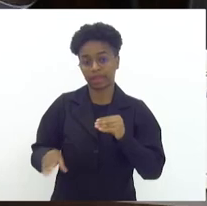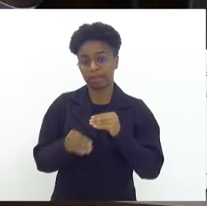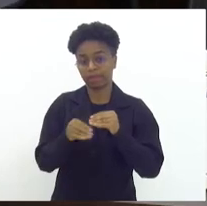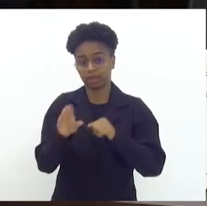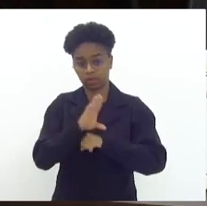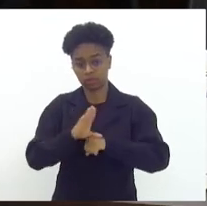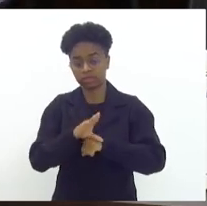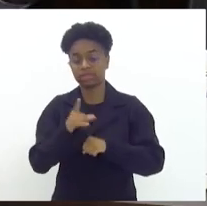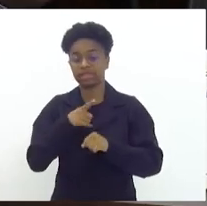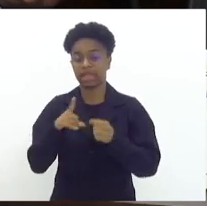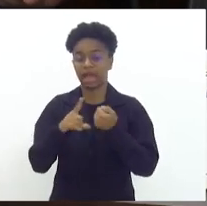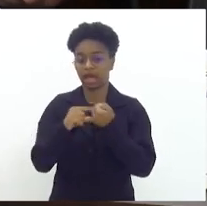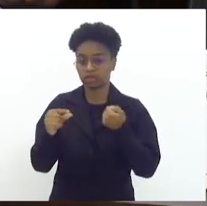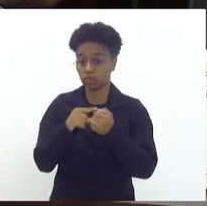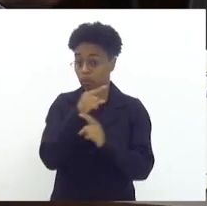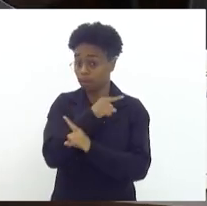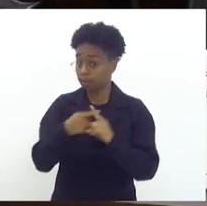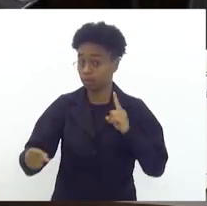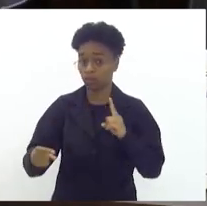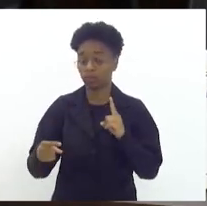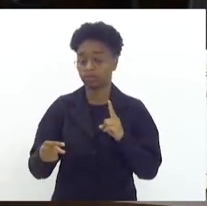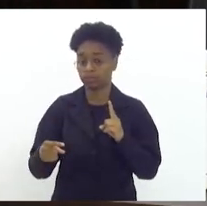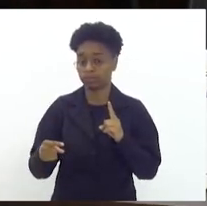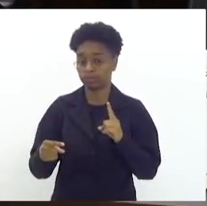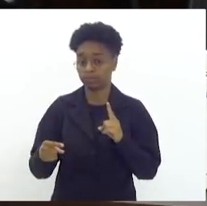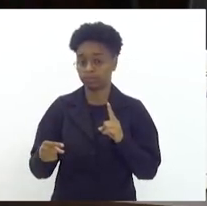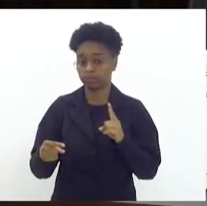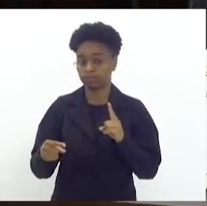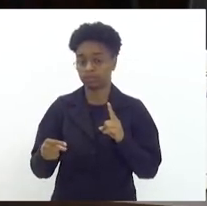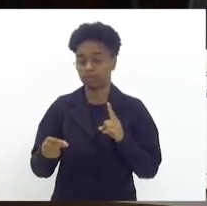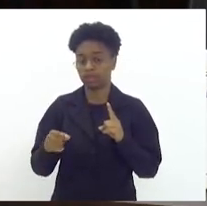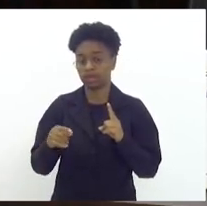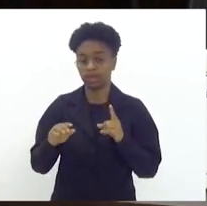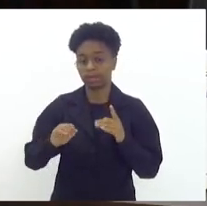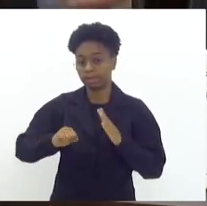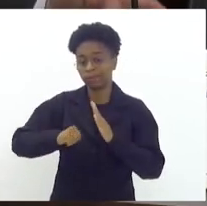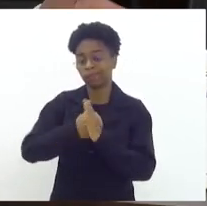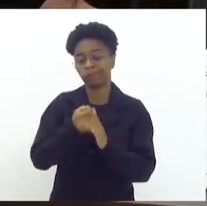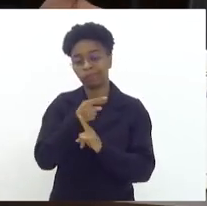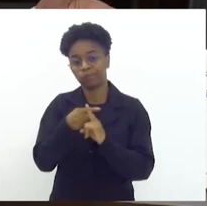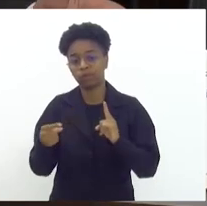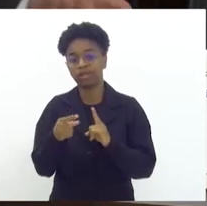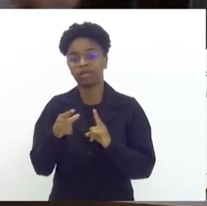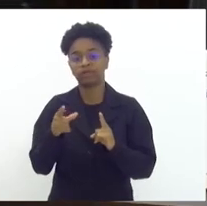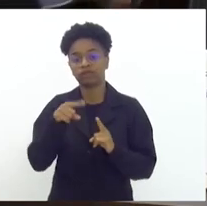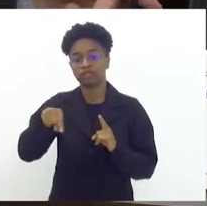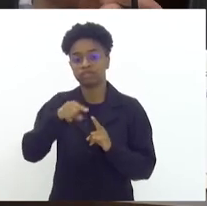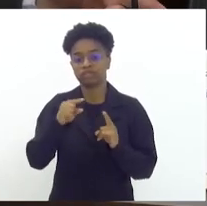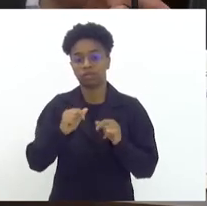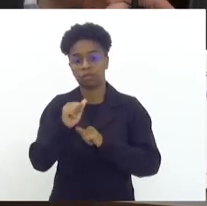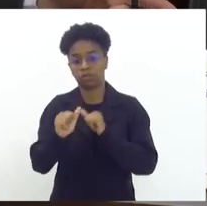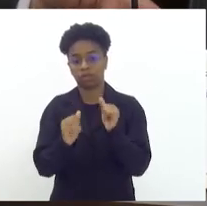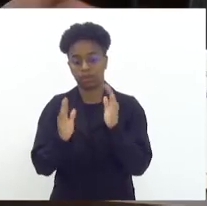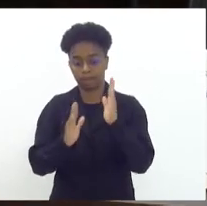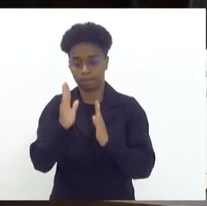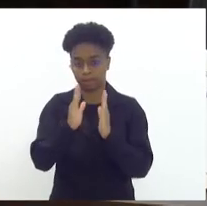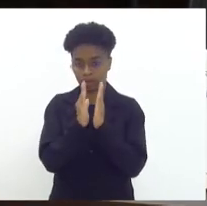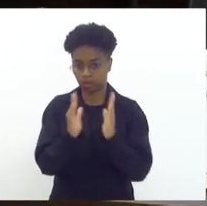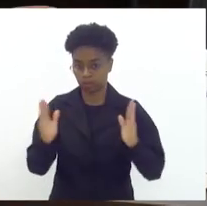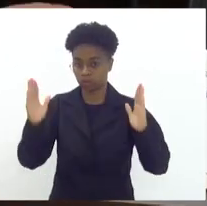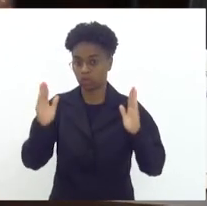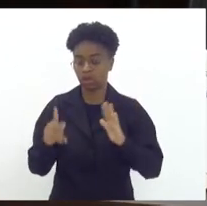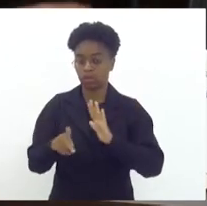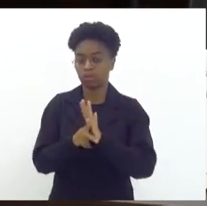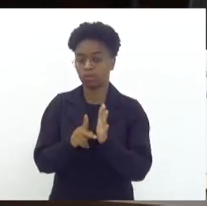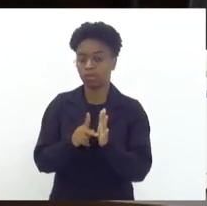veta a proibição para você mudar e poder ampliar os prazos para os incentivos fiscais